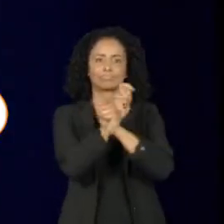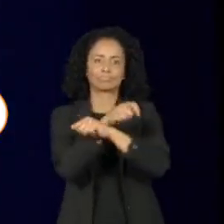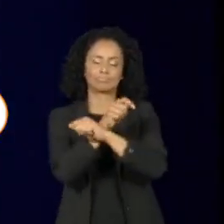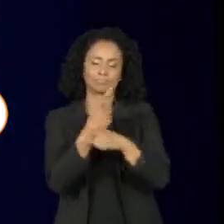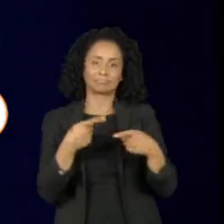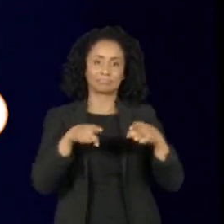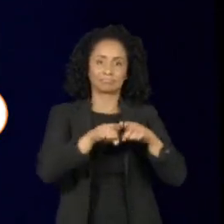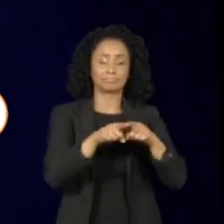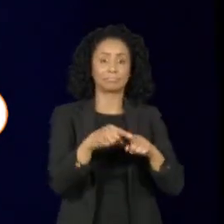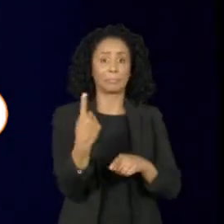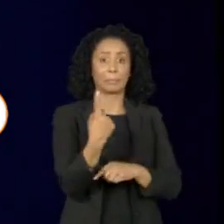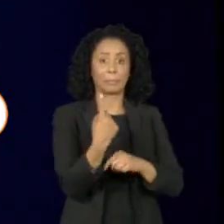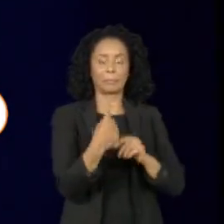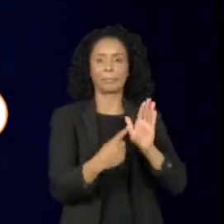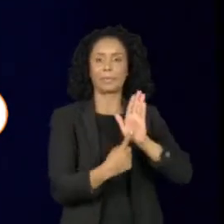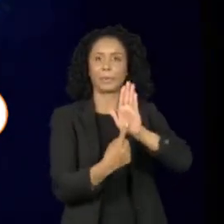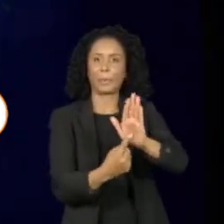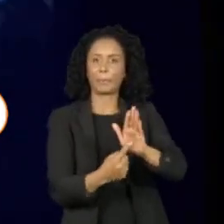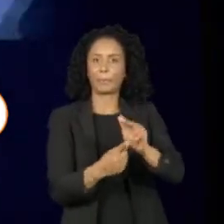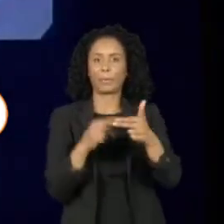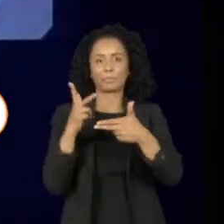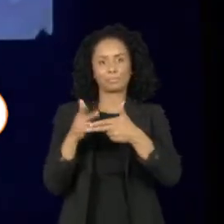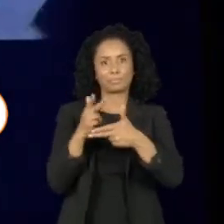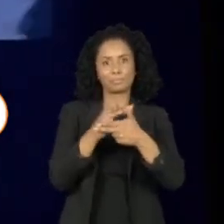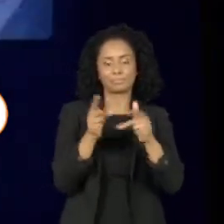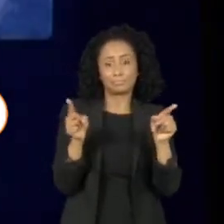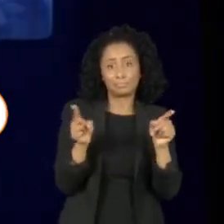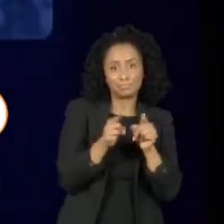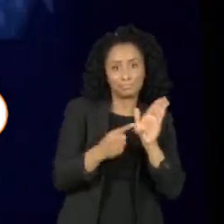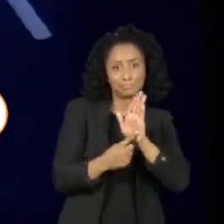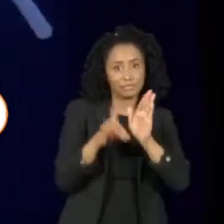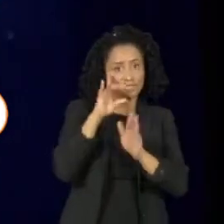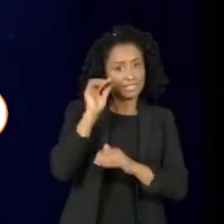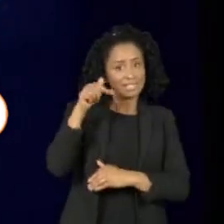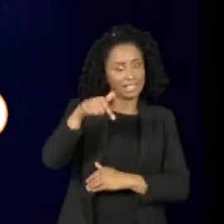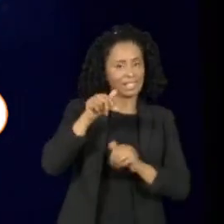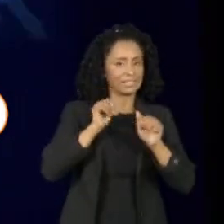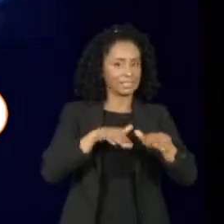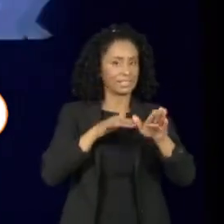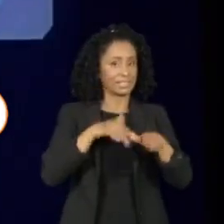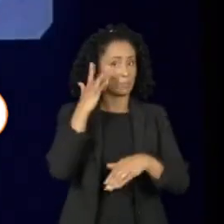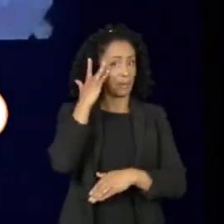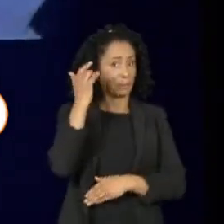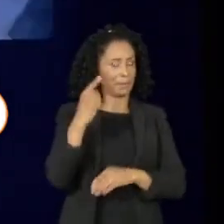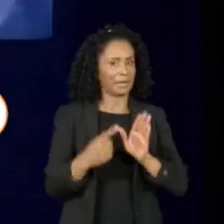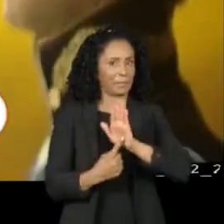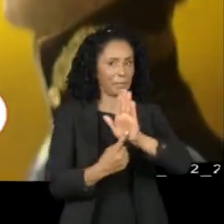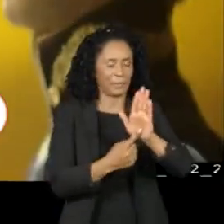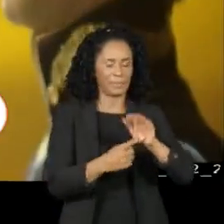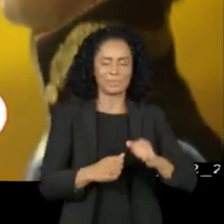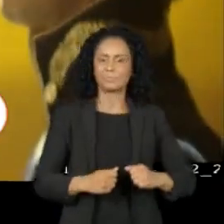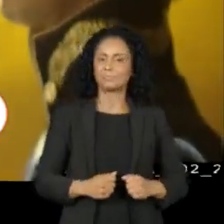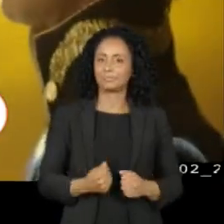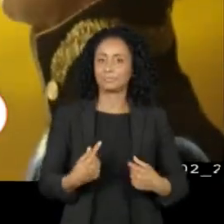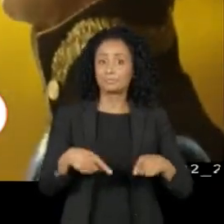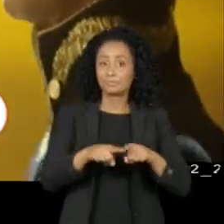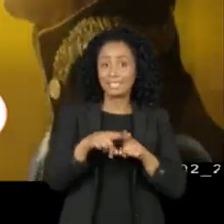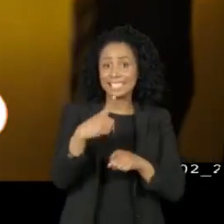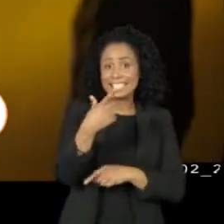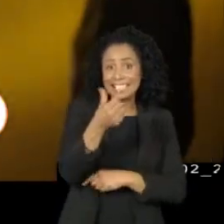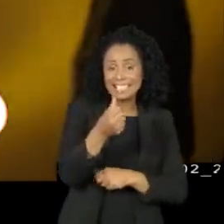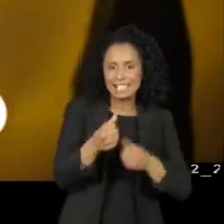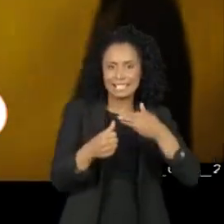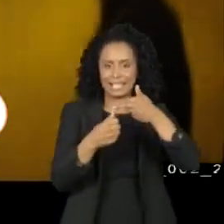primeiro capítulo de Independências, que estreia na Cultura no dia 7 de setembro. Serão 16